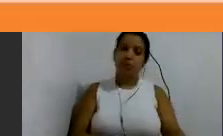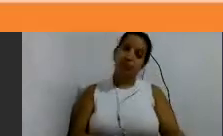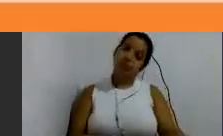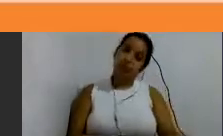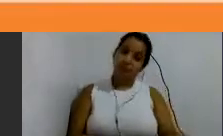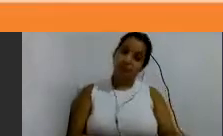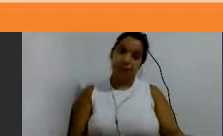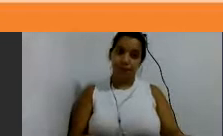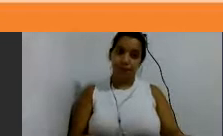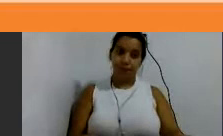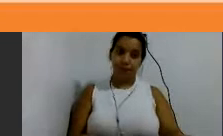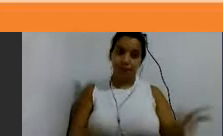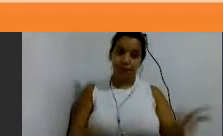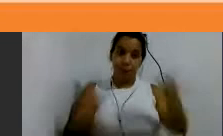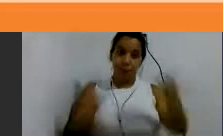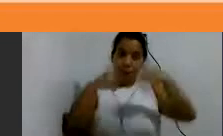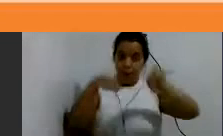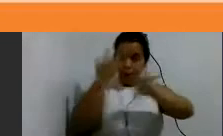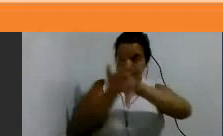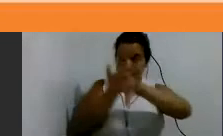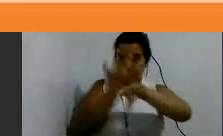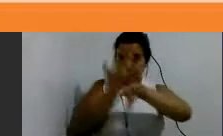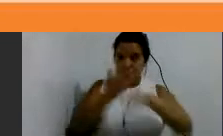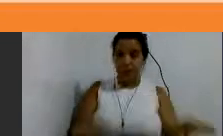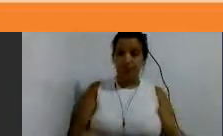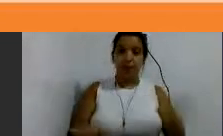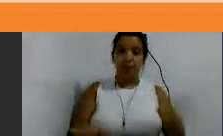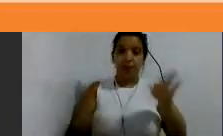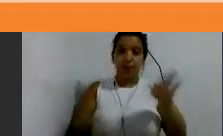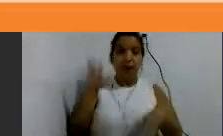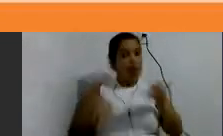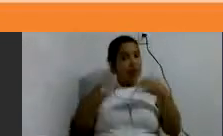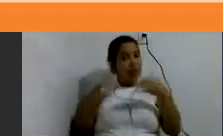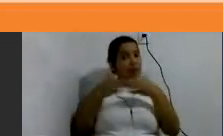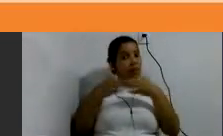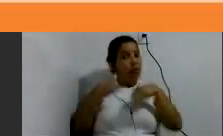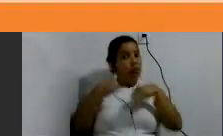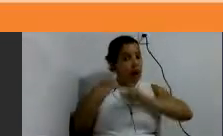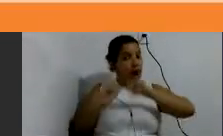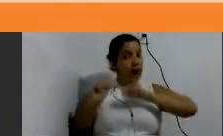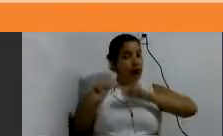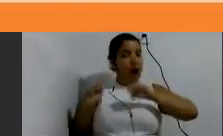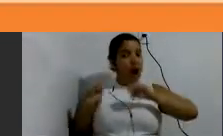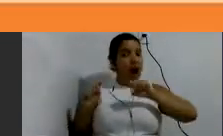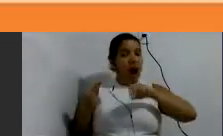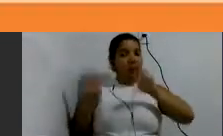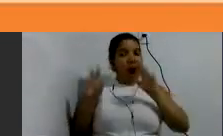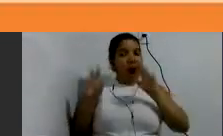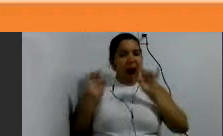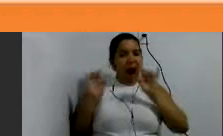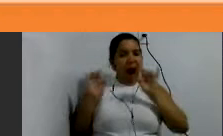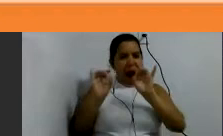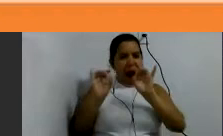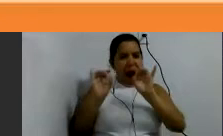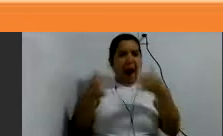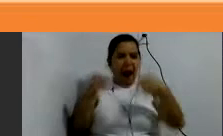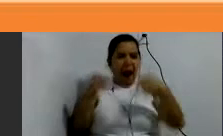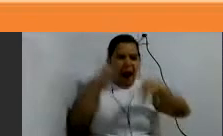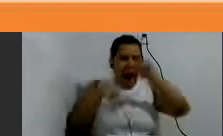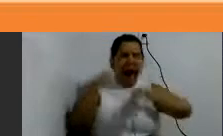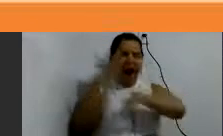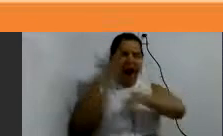e analisa o material. Às vezes ele vai pedir o quê? Para o laboratório mesmo analisar o